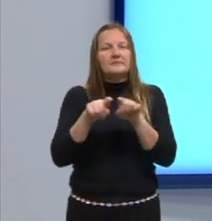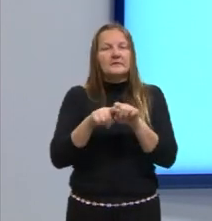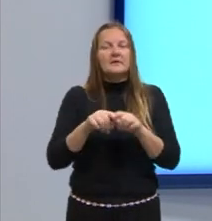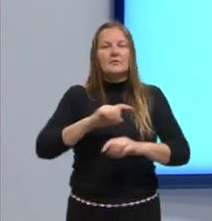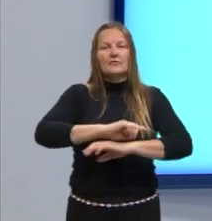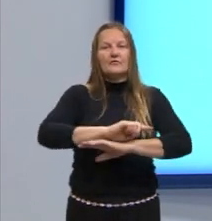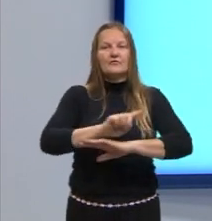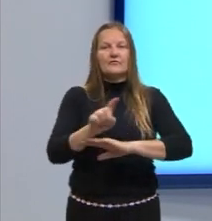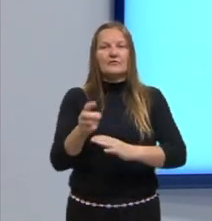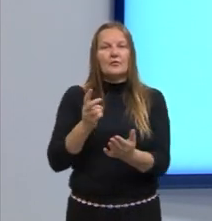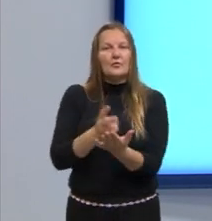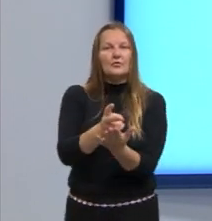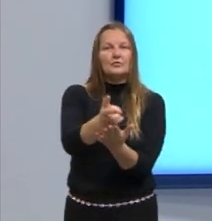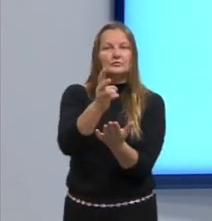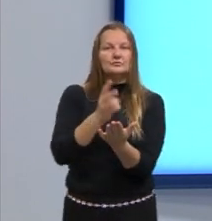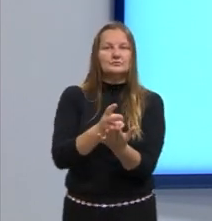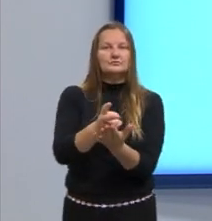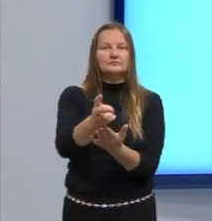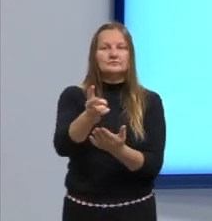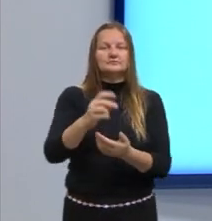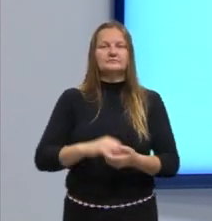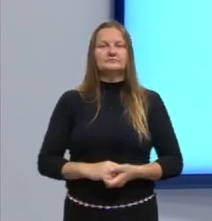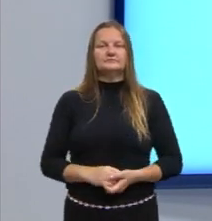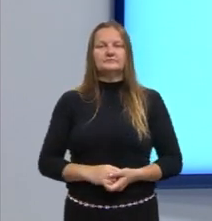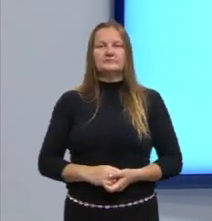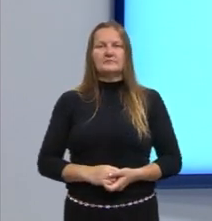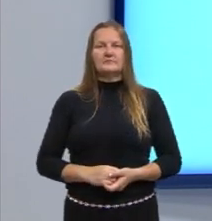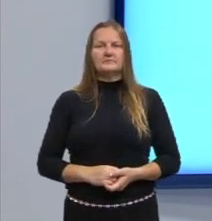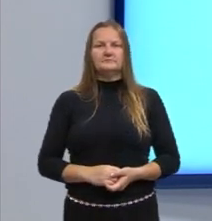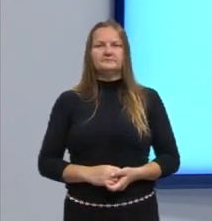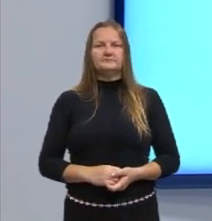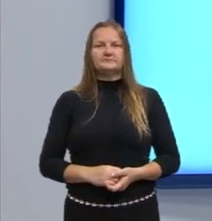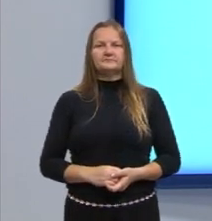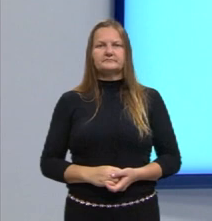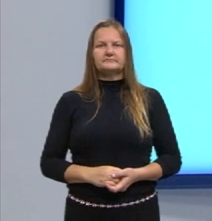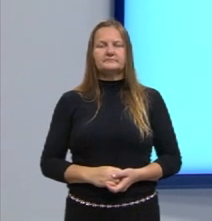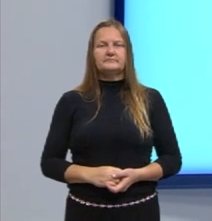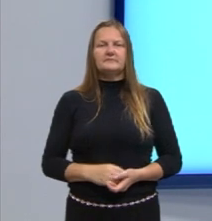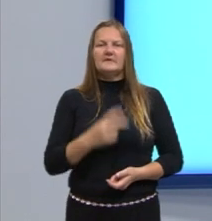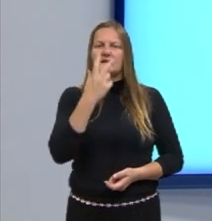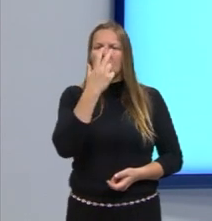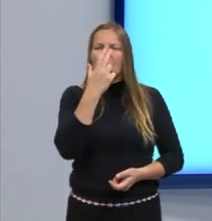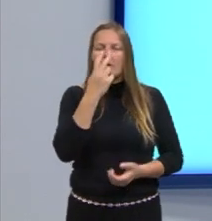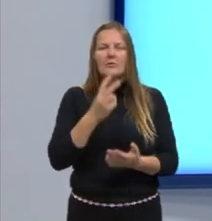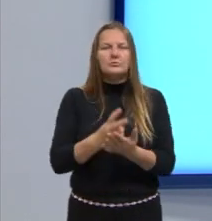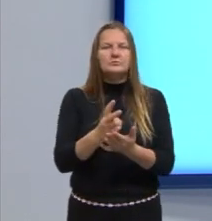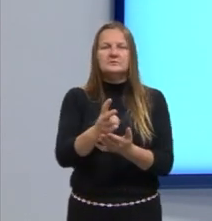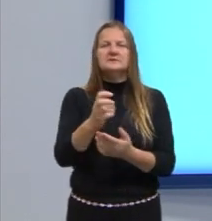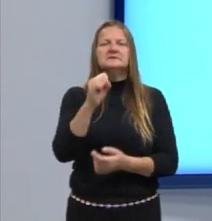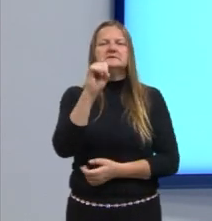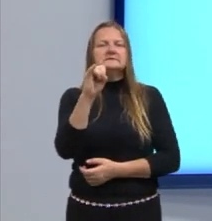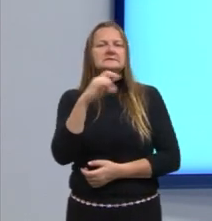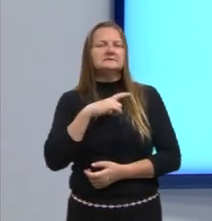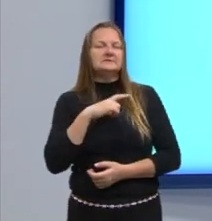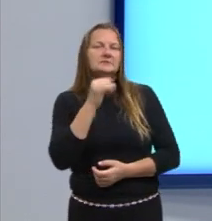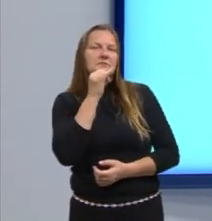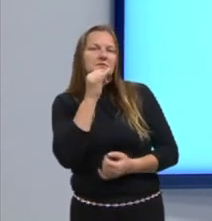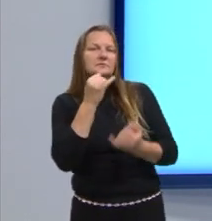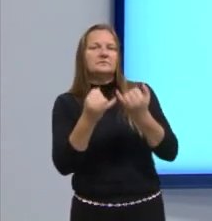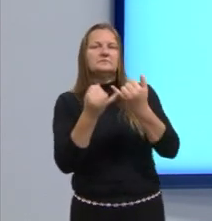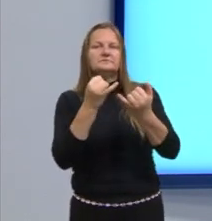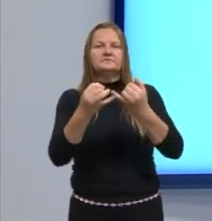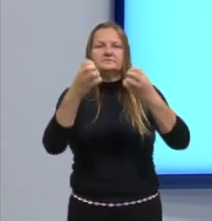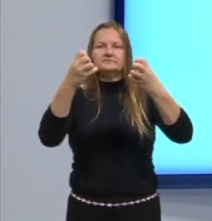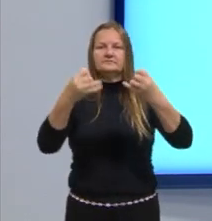meio ela vai ser considerada constante então ela não é uma velocidade que varia ela vai ser sempre a mesma então se a gente por exemplo né